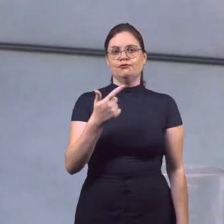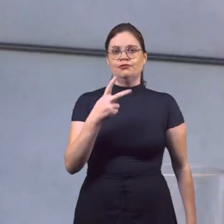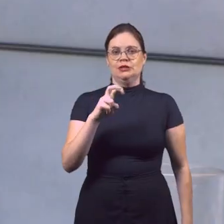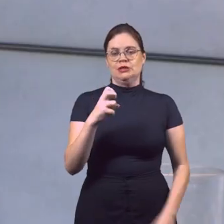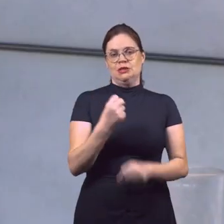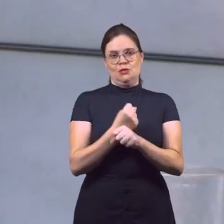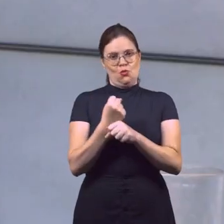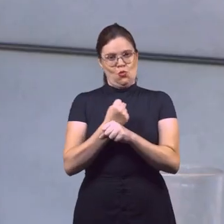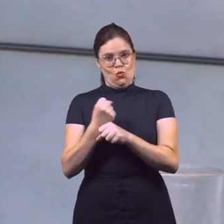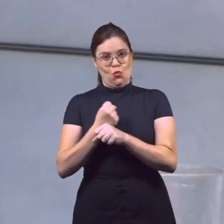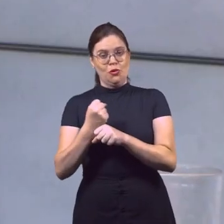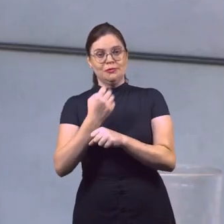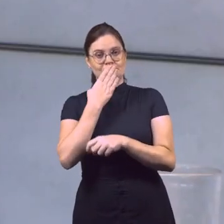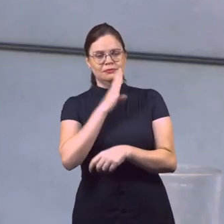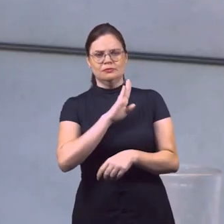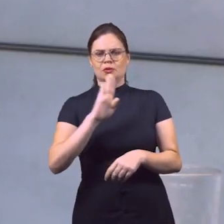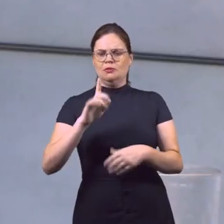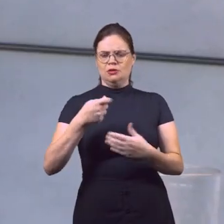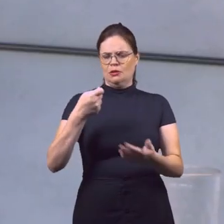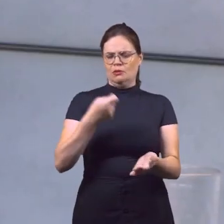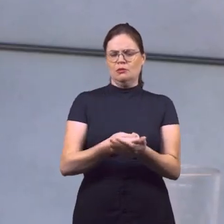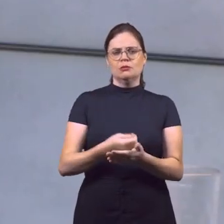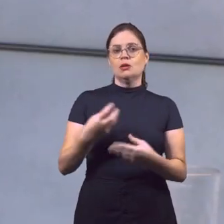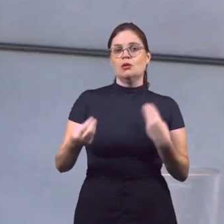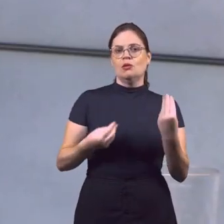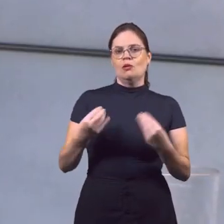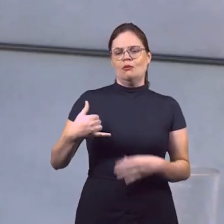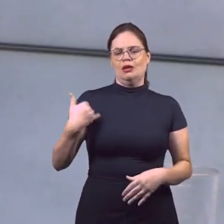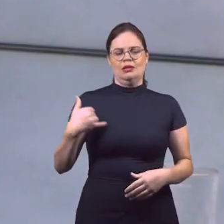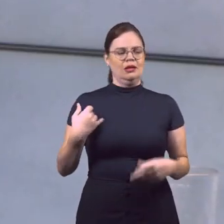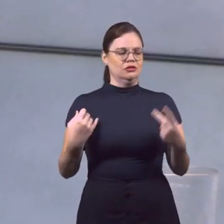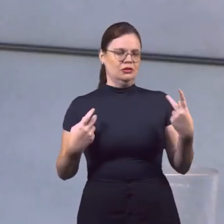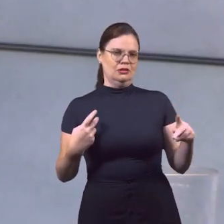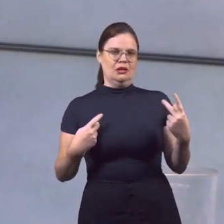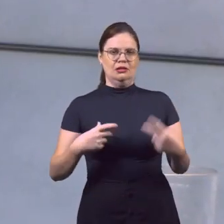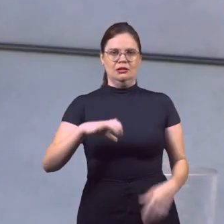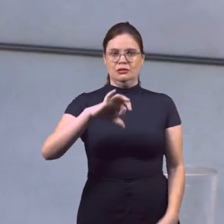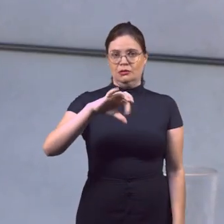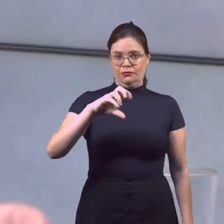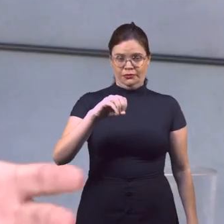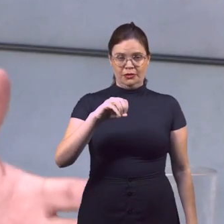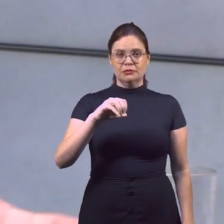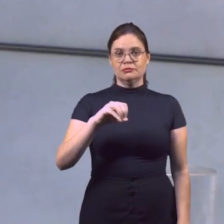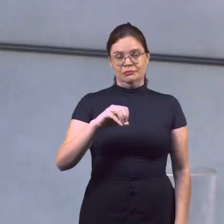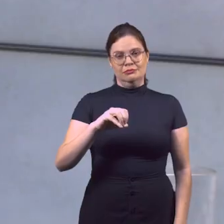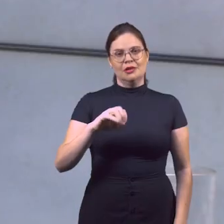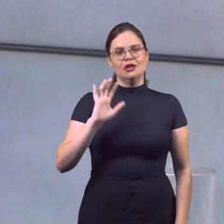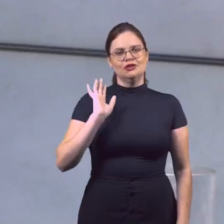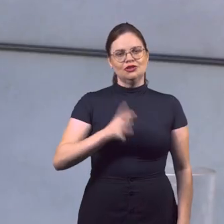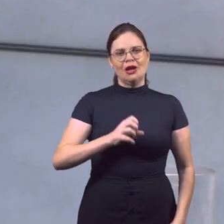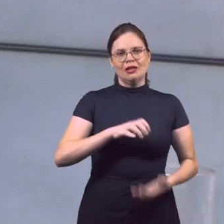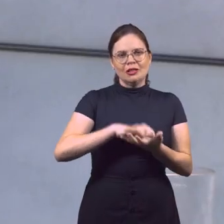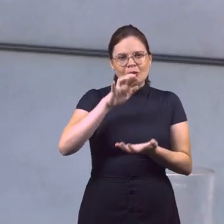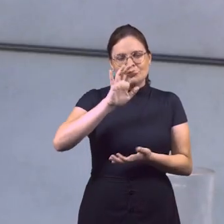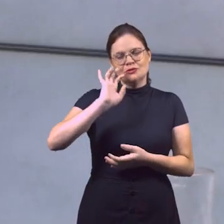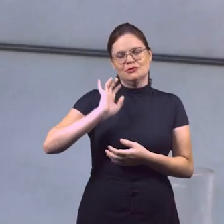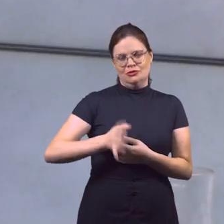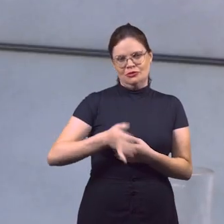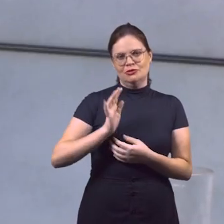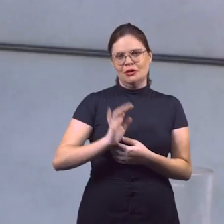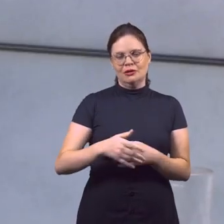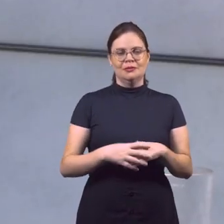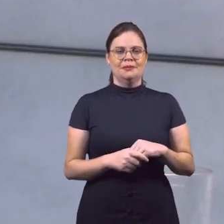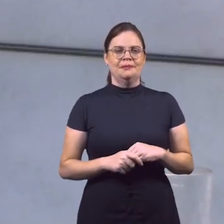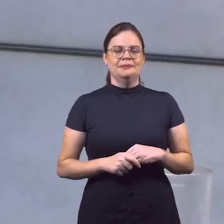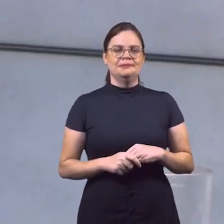Sara aos 90 anos de idade, ou seja, já na sua velhice, vamos dizer assim, né? sim. Na sua melhor idade, vamos colocar assim.